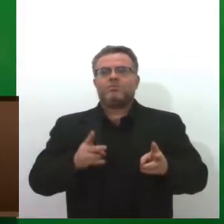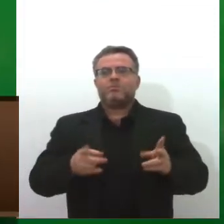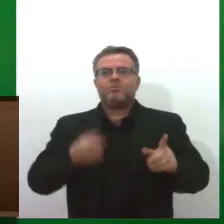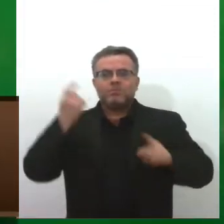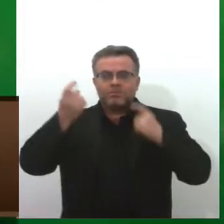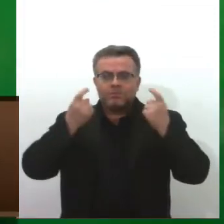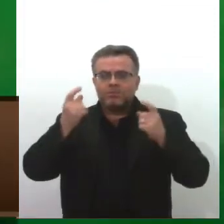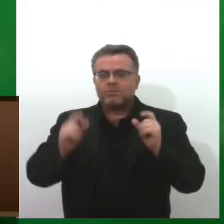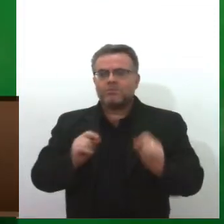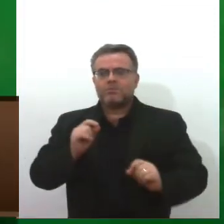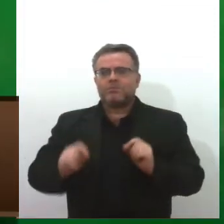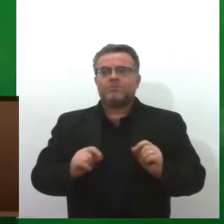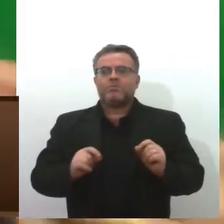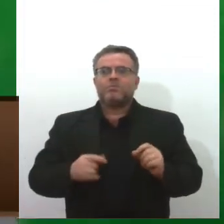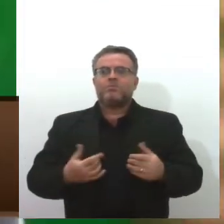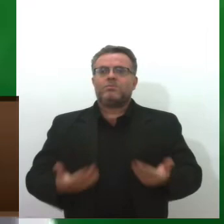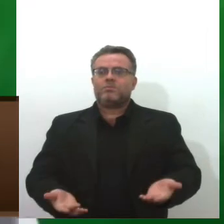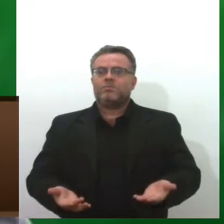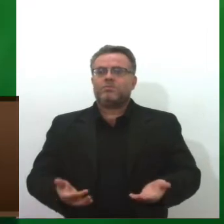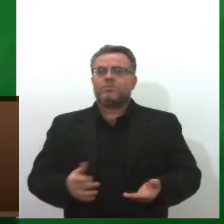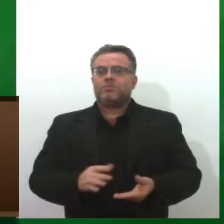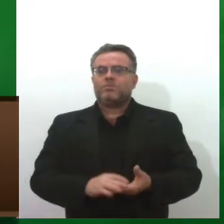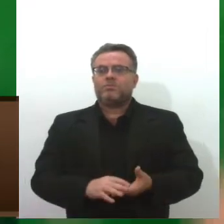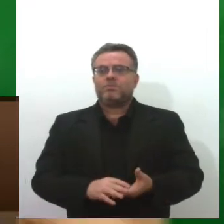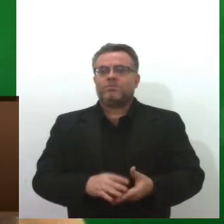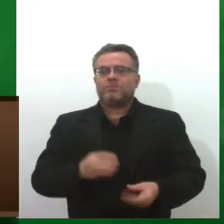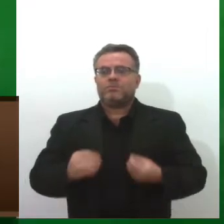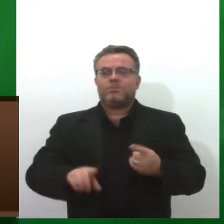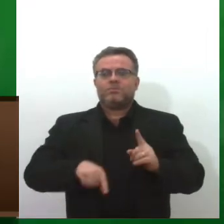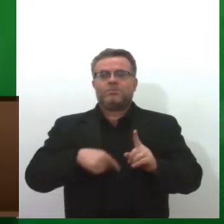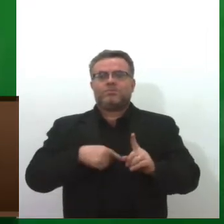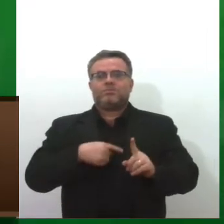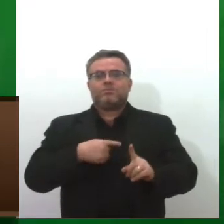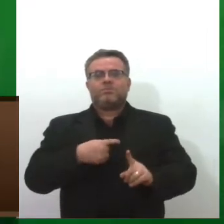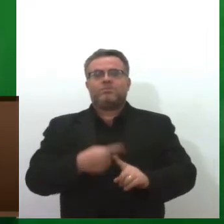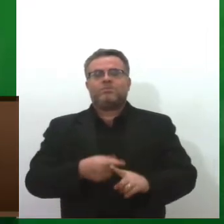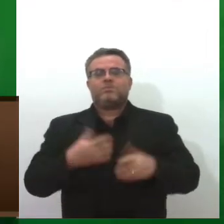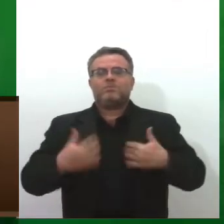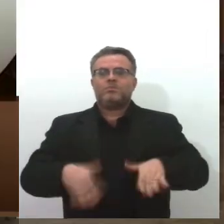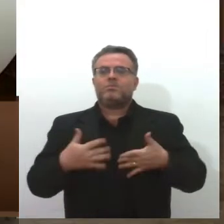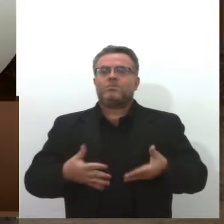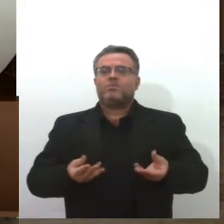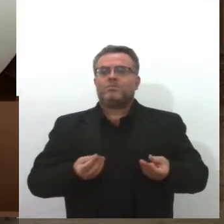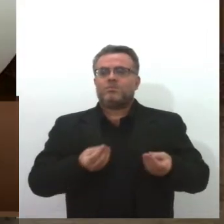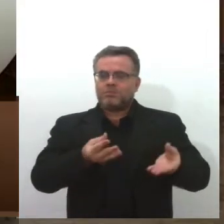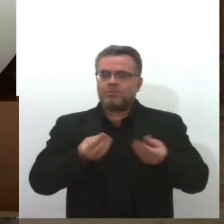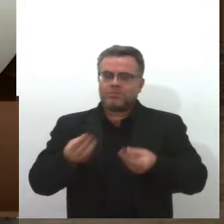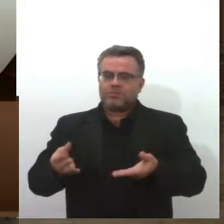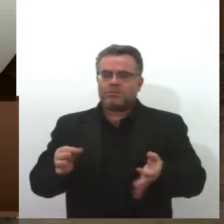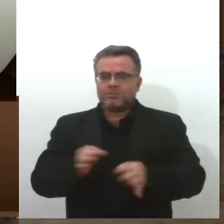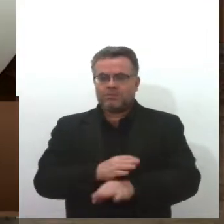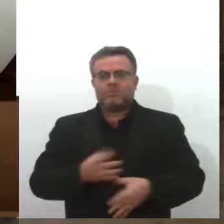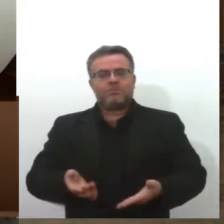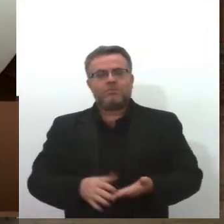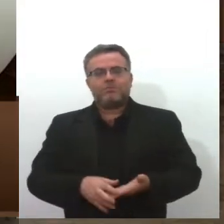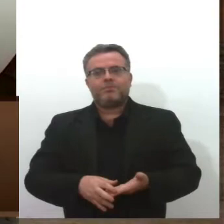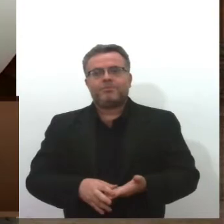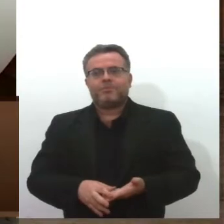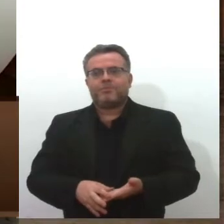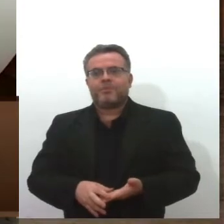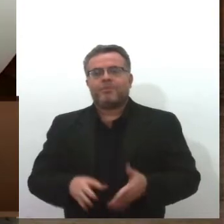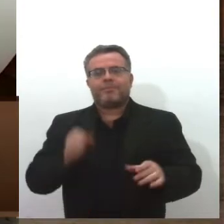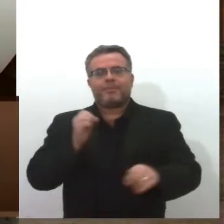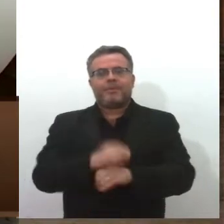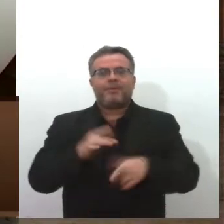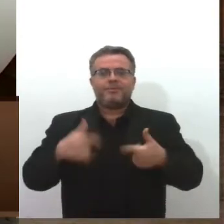porque existe uma demanda maior do que está tendo a sua produtividade. Você falou da questão do emprego. Há uma